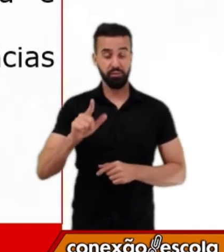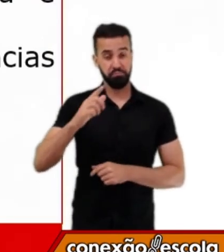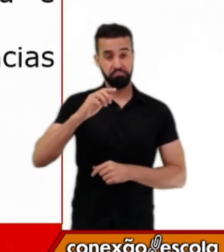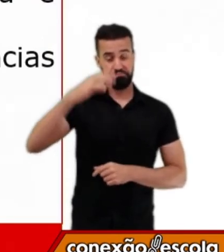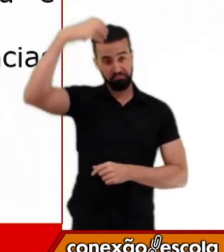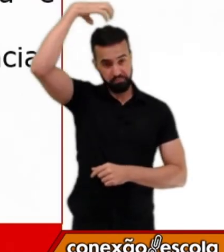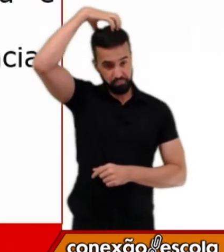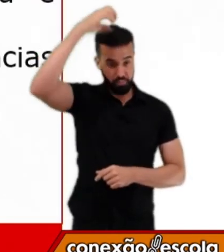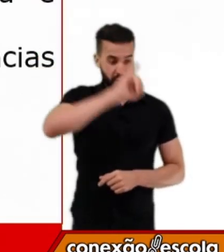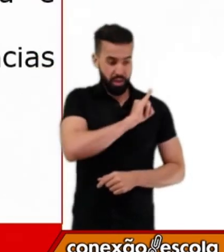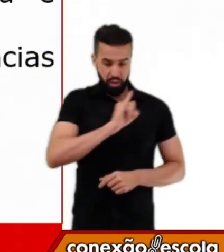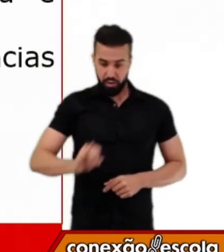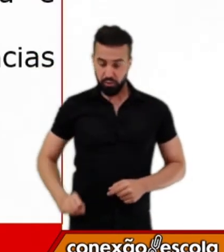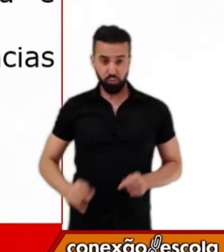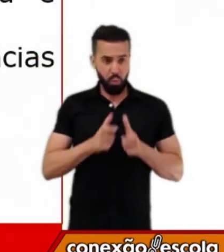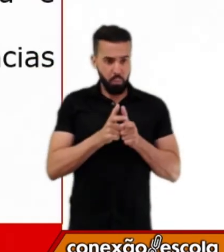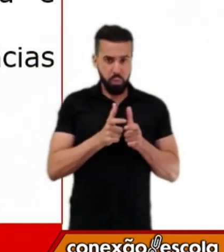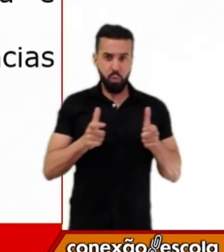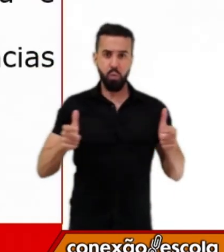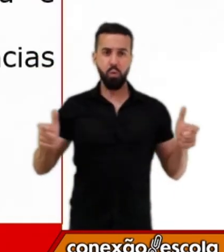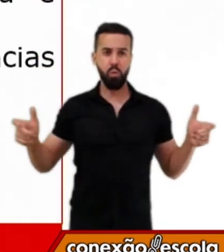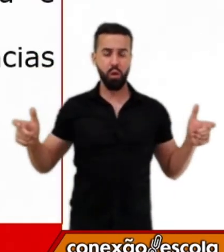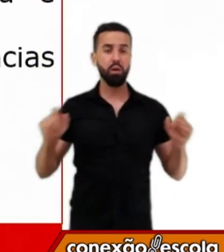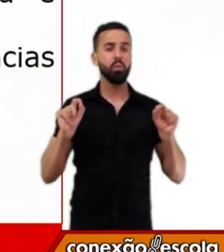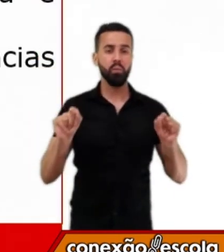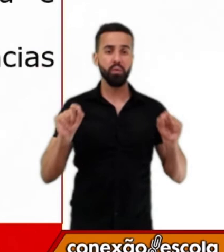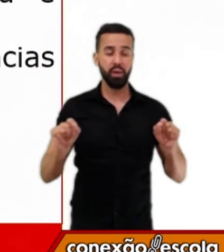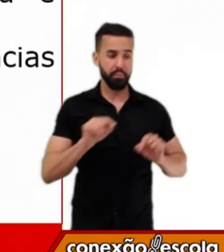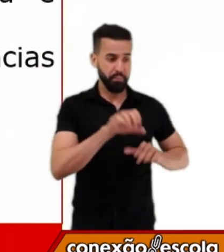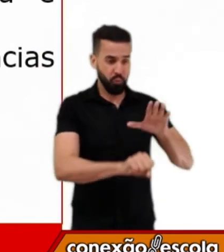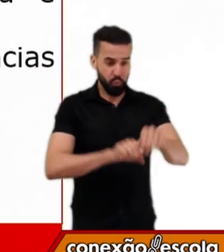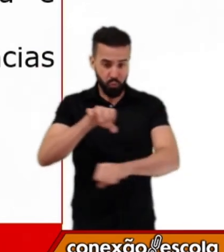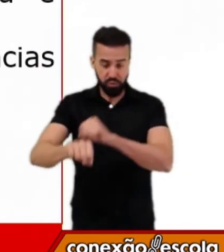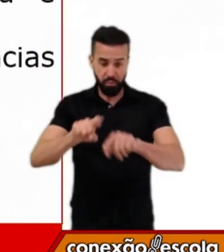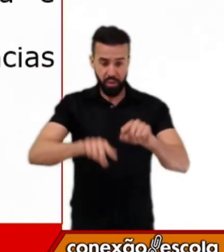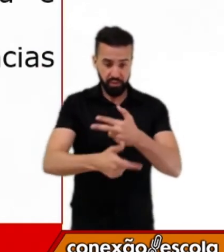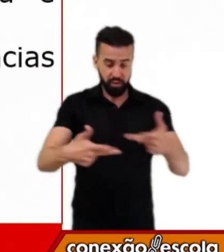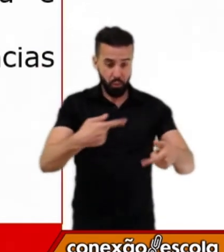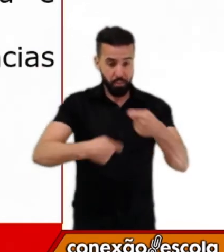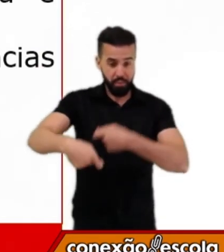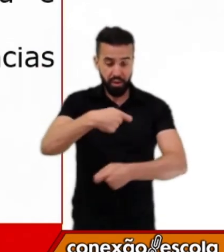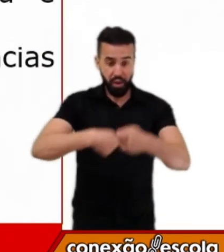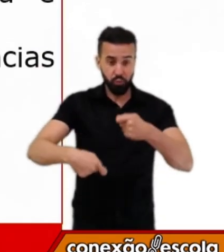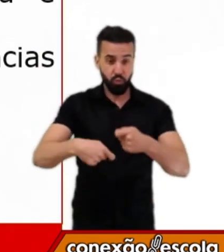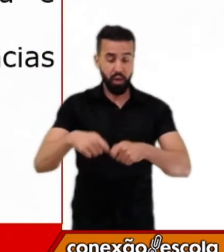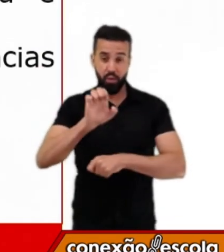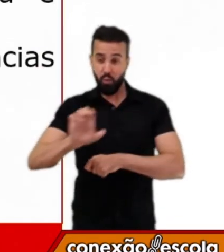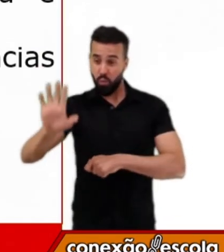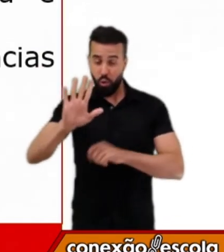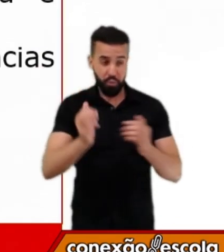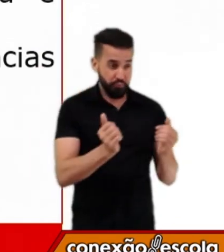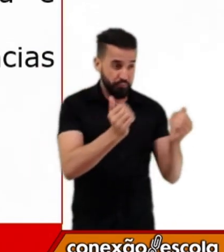imperialismo. O que seria essa expansão do imperialismo? Busca de matéria-prima e mercados consumidores fora da Europa, que